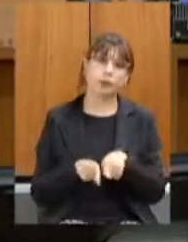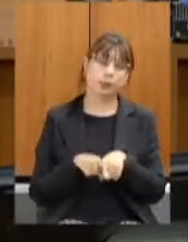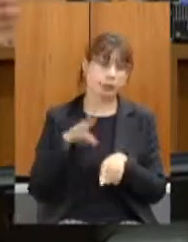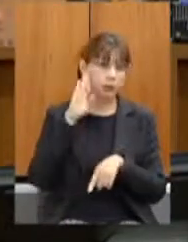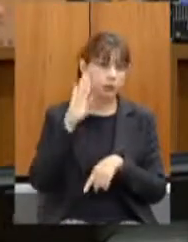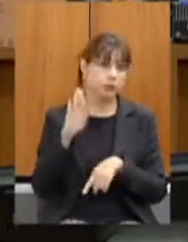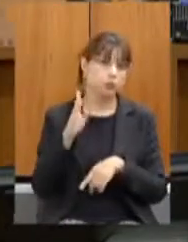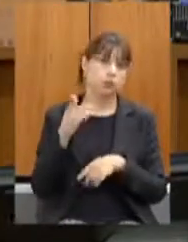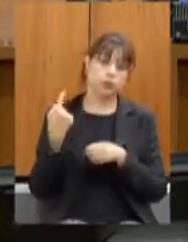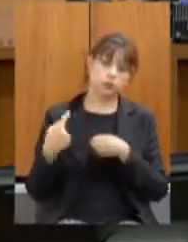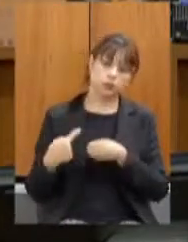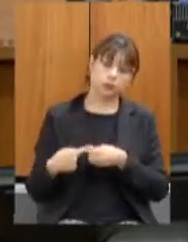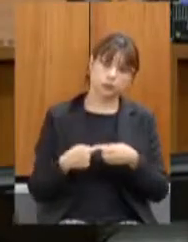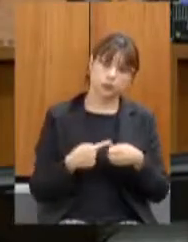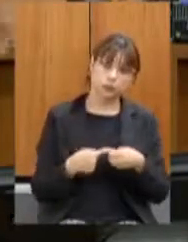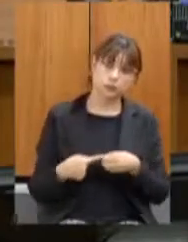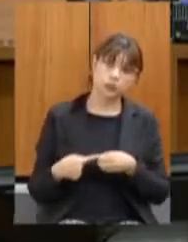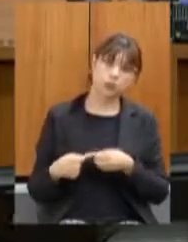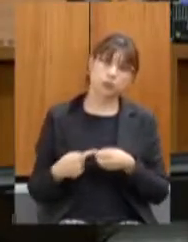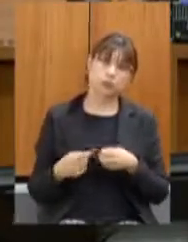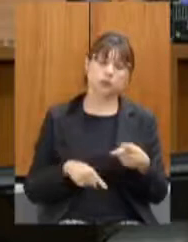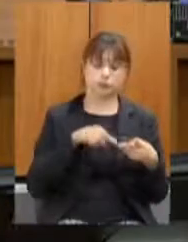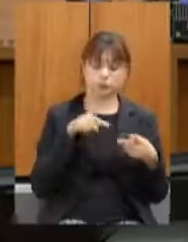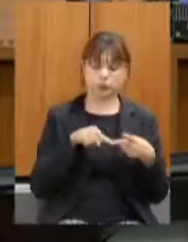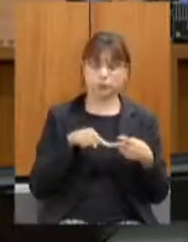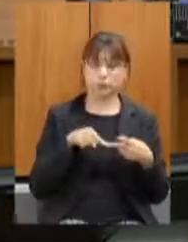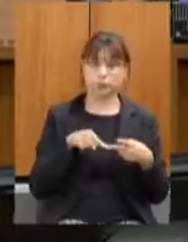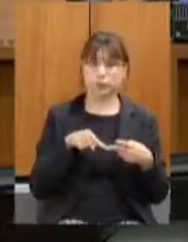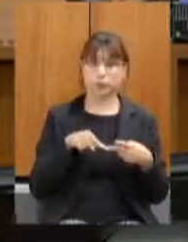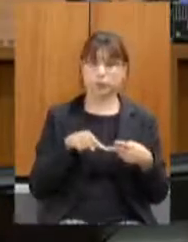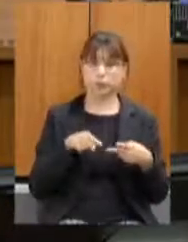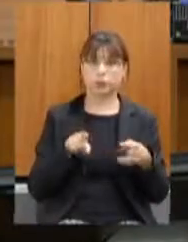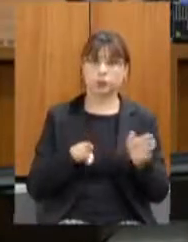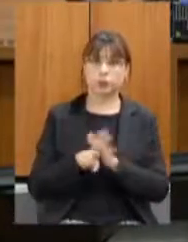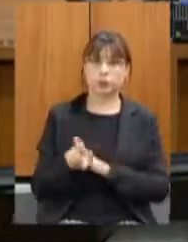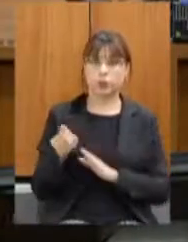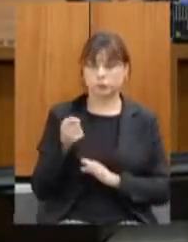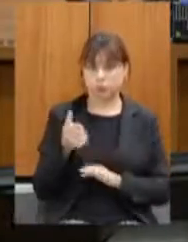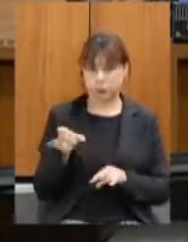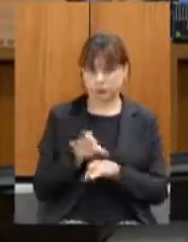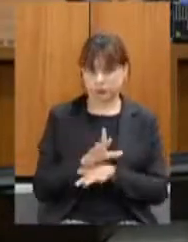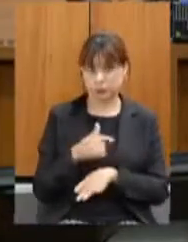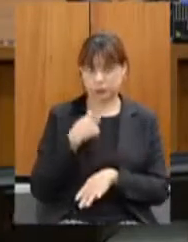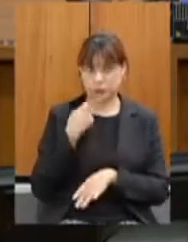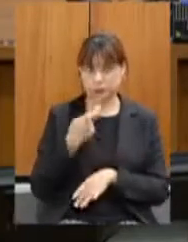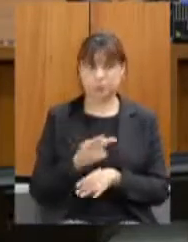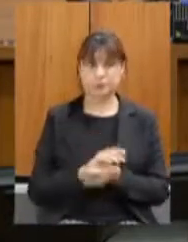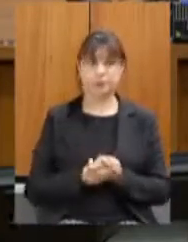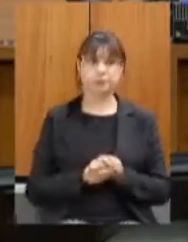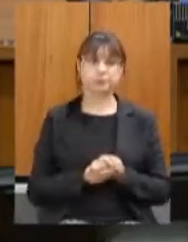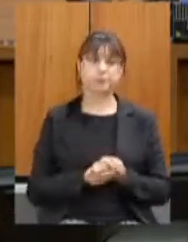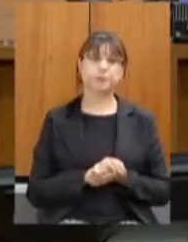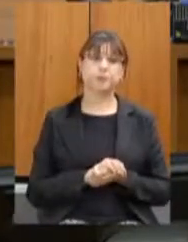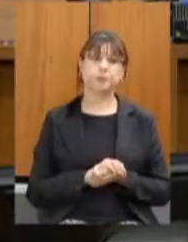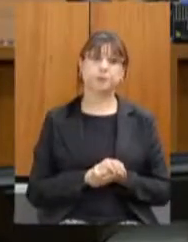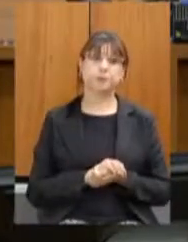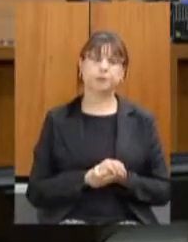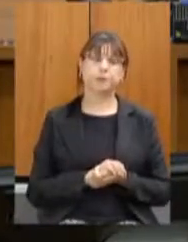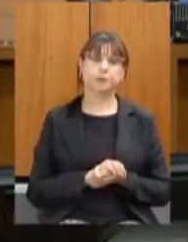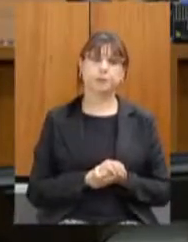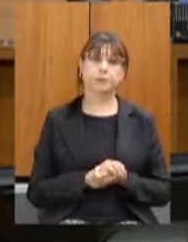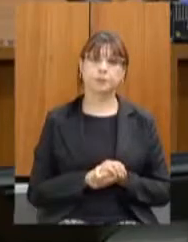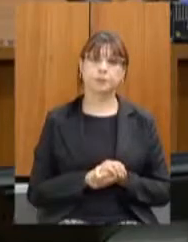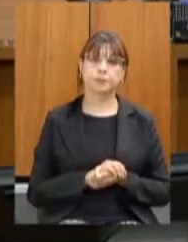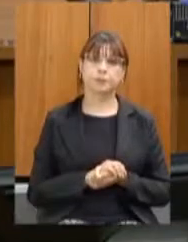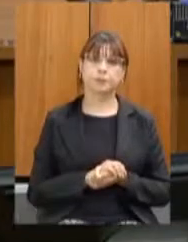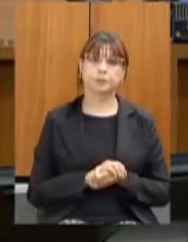municípios e entidades de saúde a segunda pergunta já finalizando aqui a minha participação para o secretário